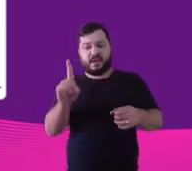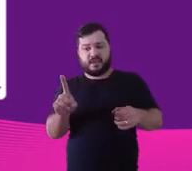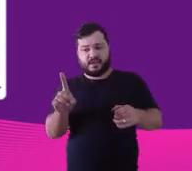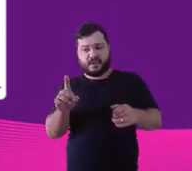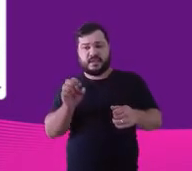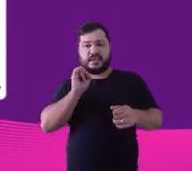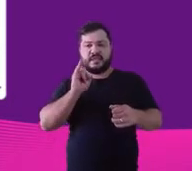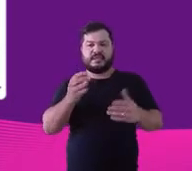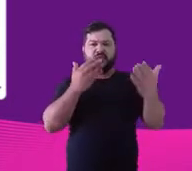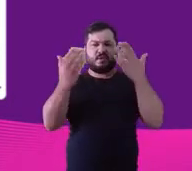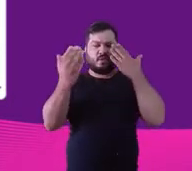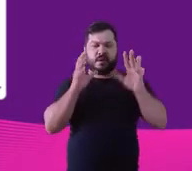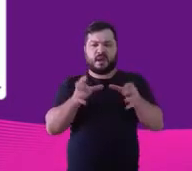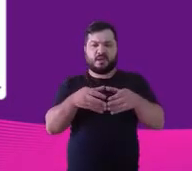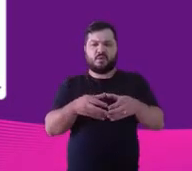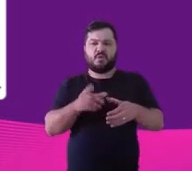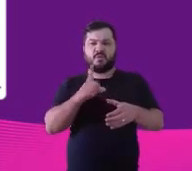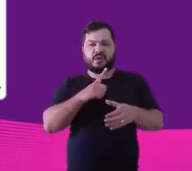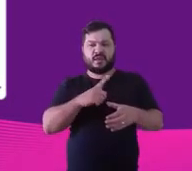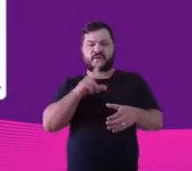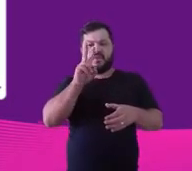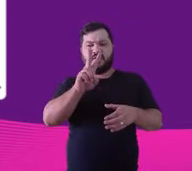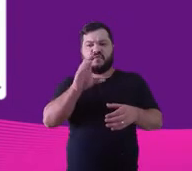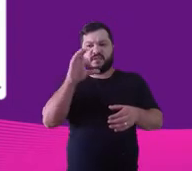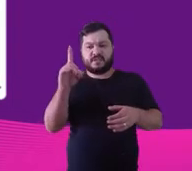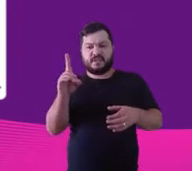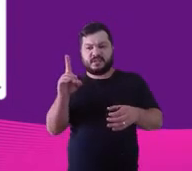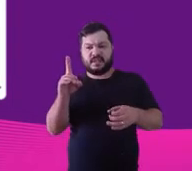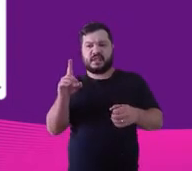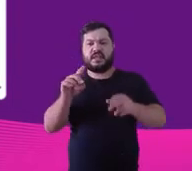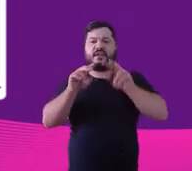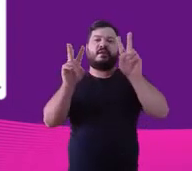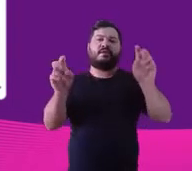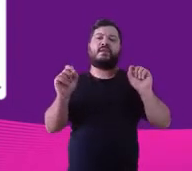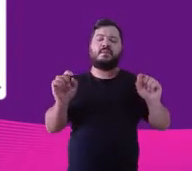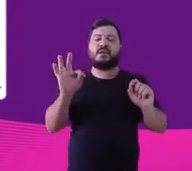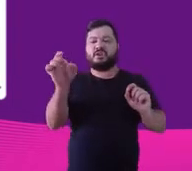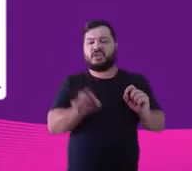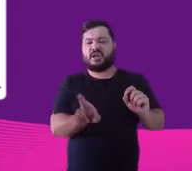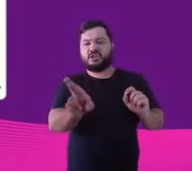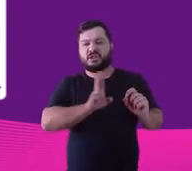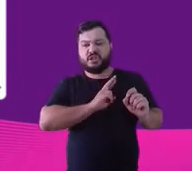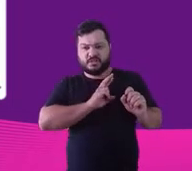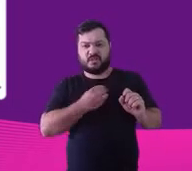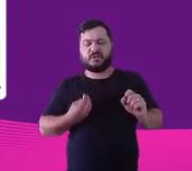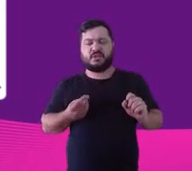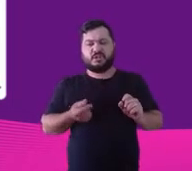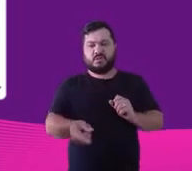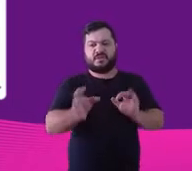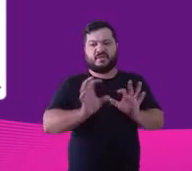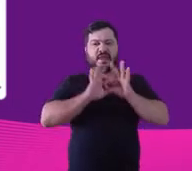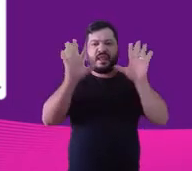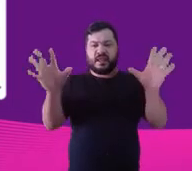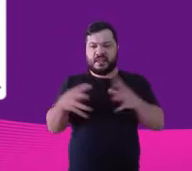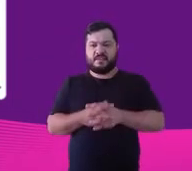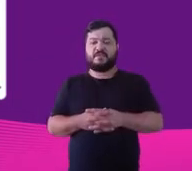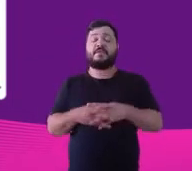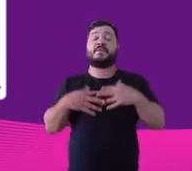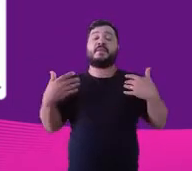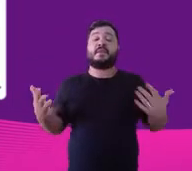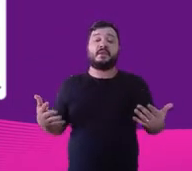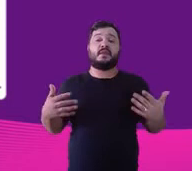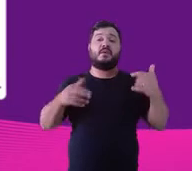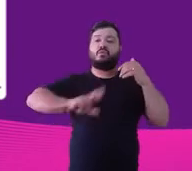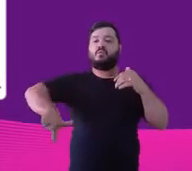quando comparado o grupo de recebeu um desse em termos de taxa de resposta e de sobrevida ali então